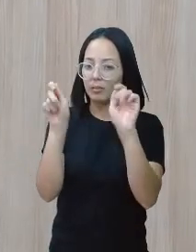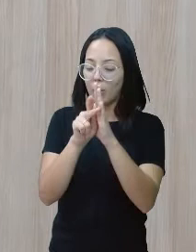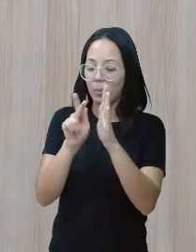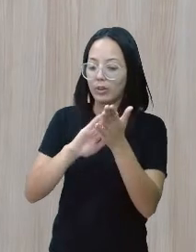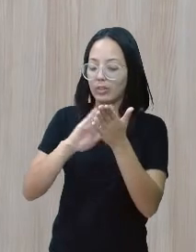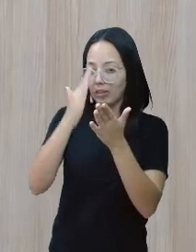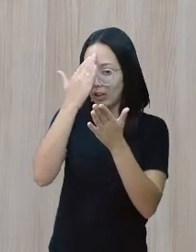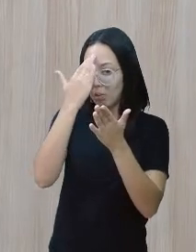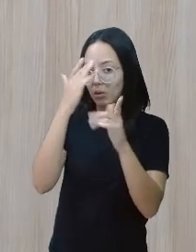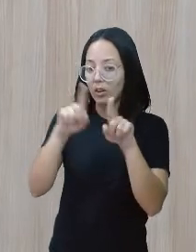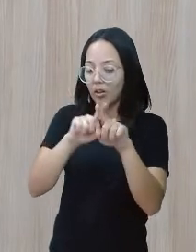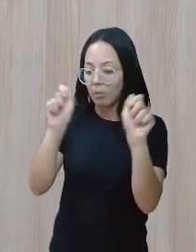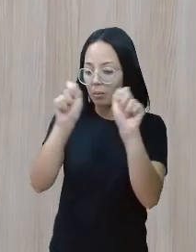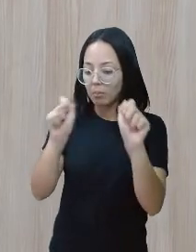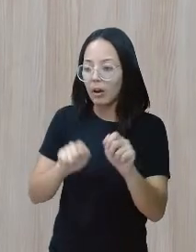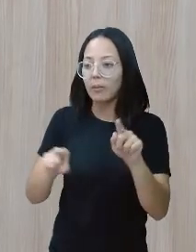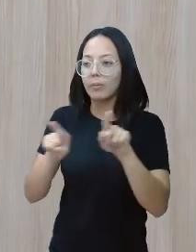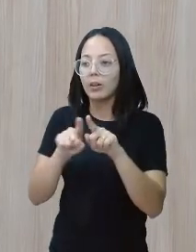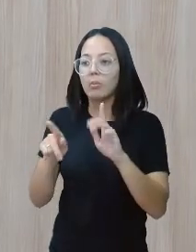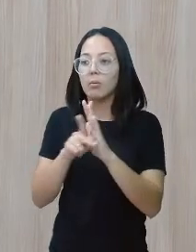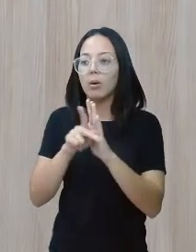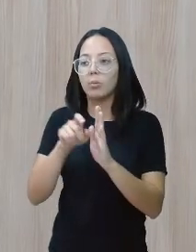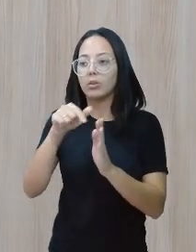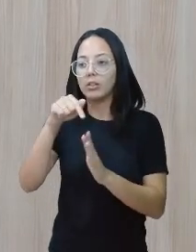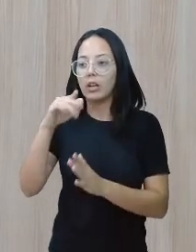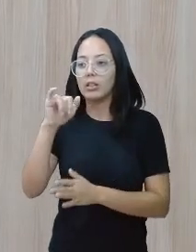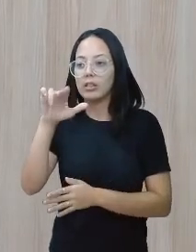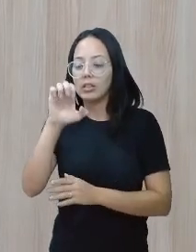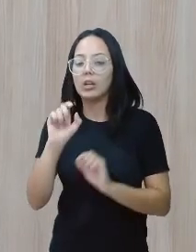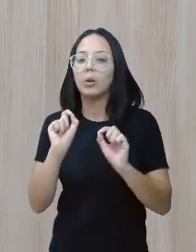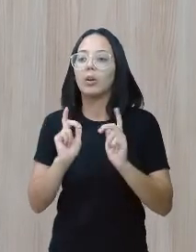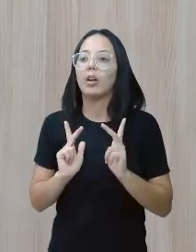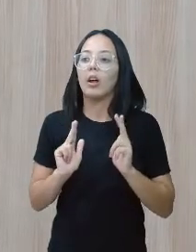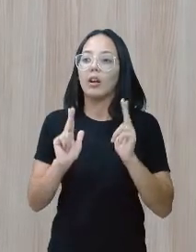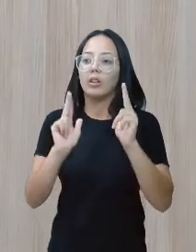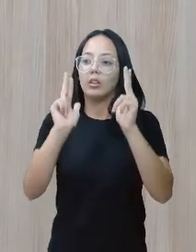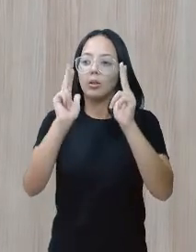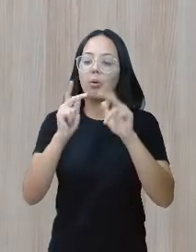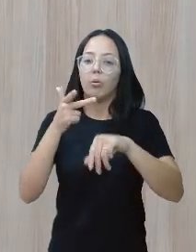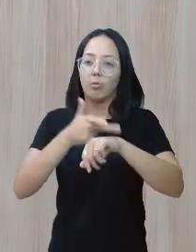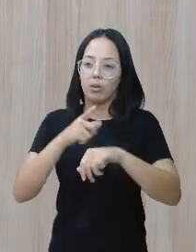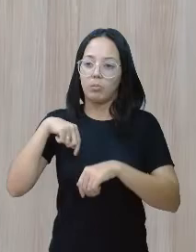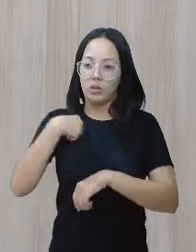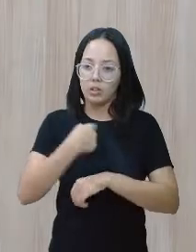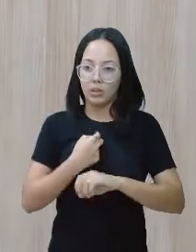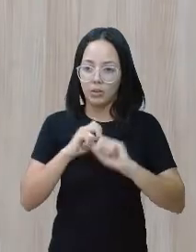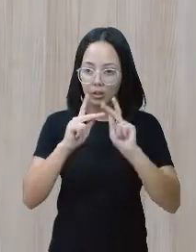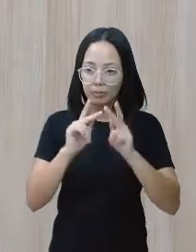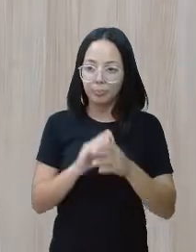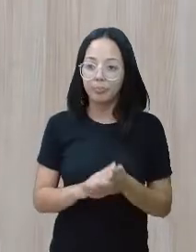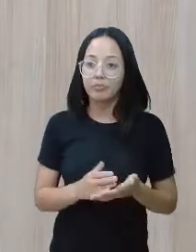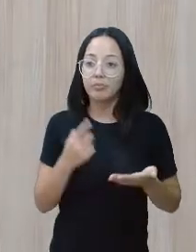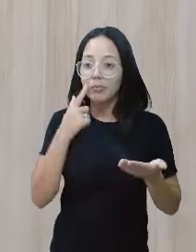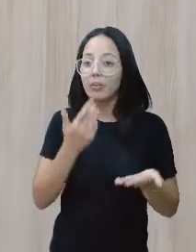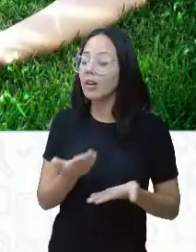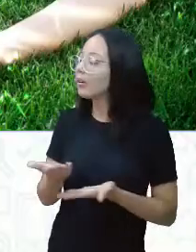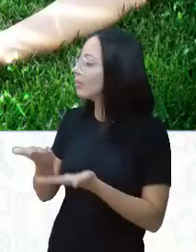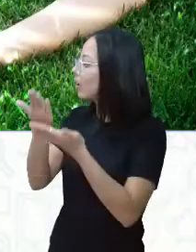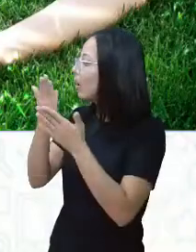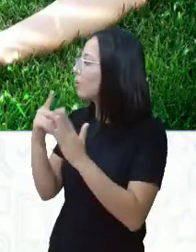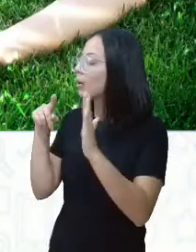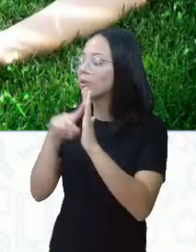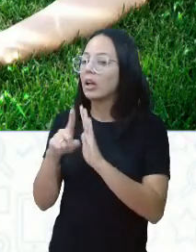e também à galera de cinema do Set Cine, que editou o vídeo pra gente. Vamos continuar. Mas será que